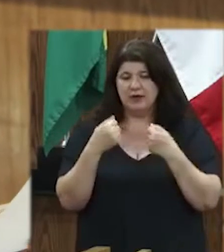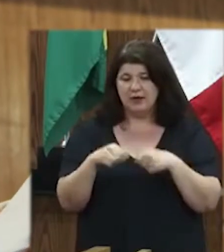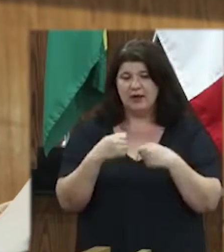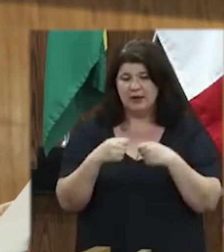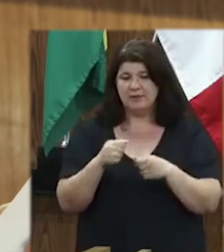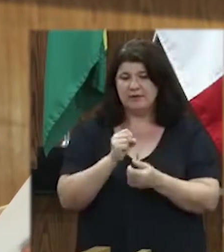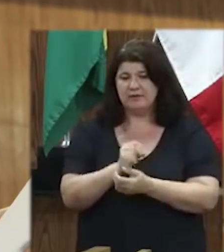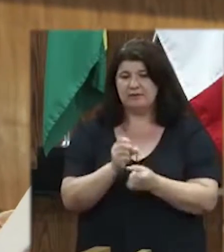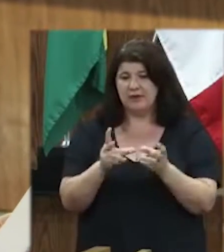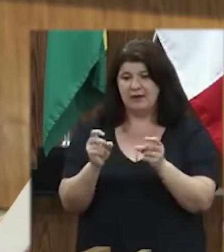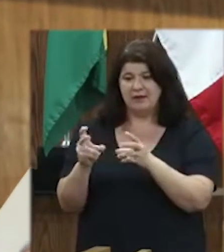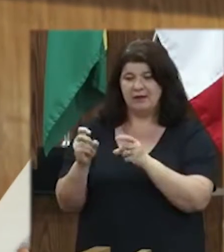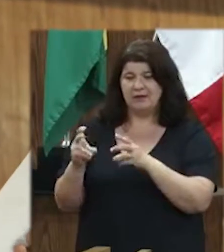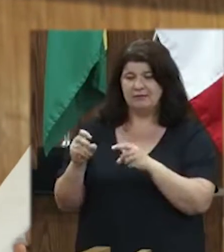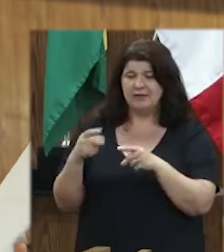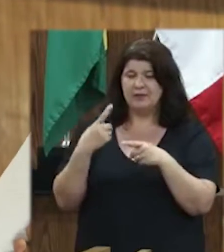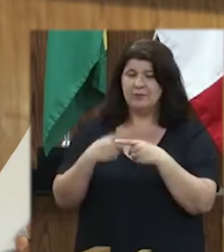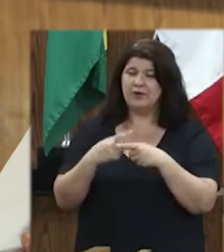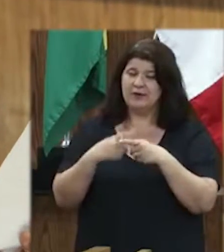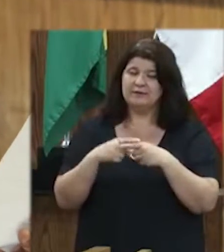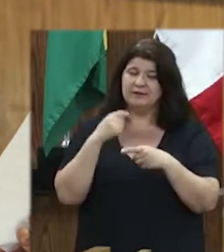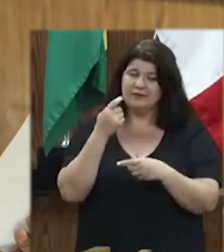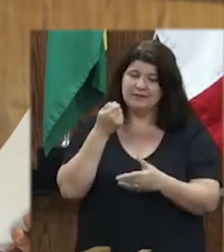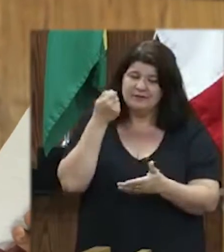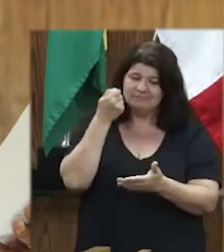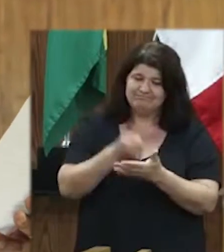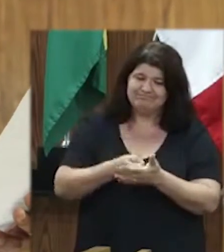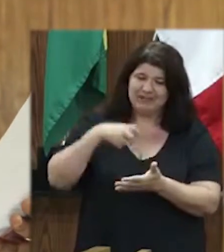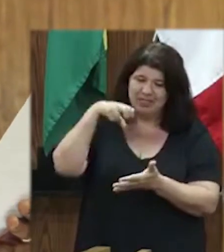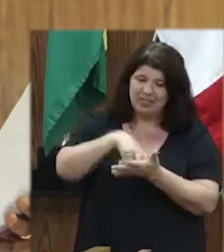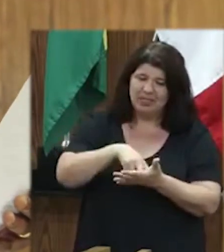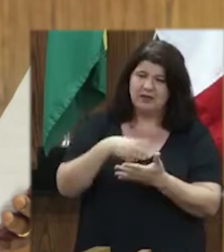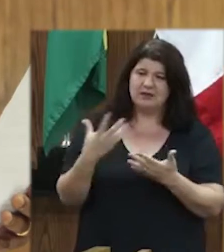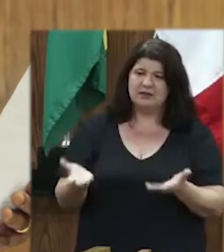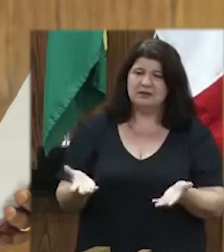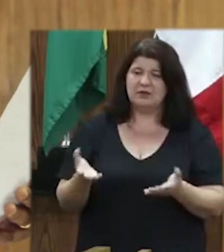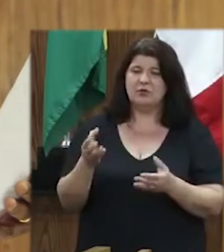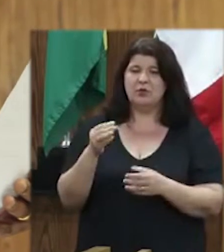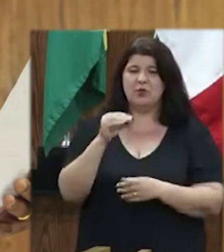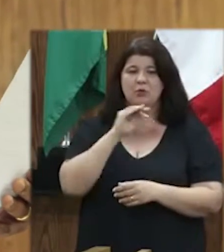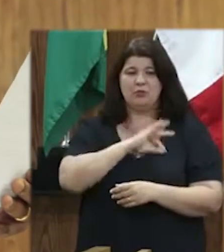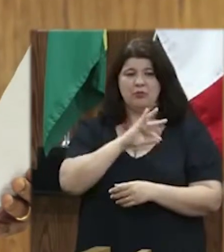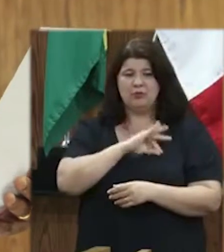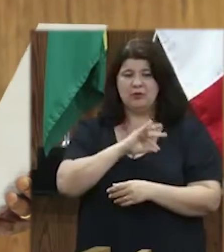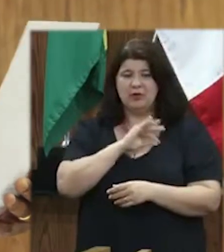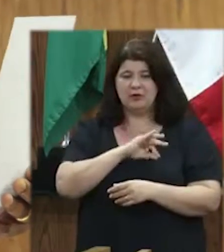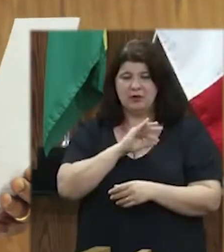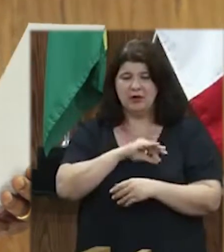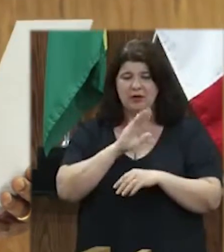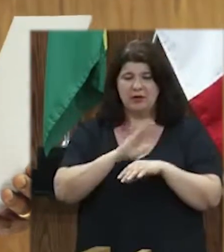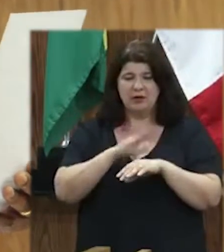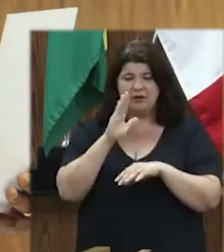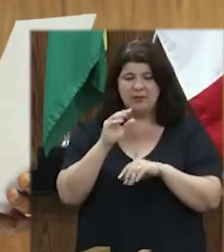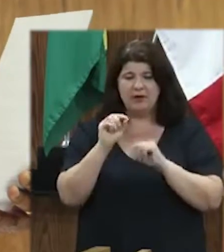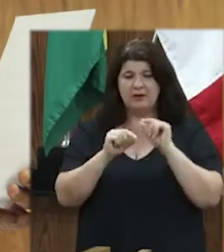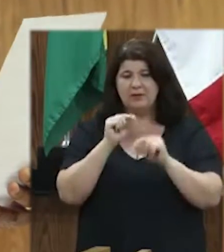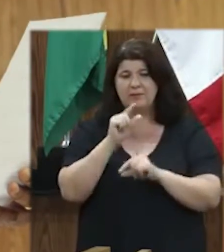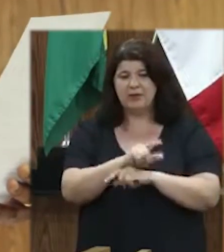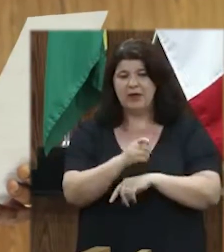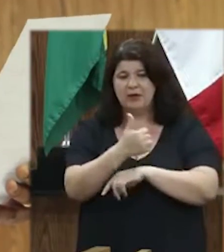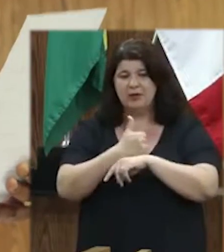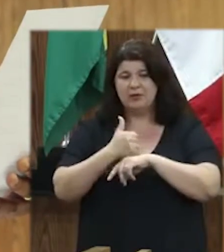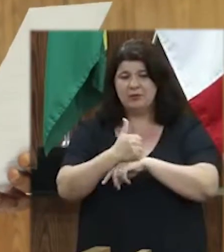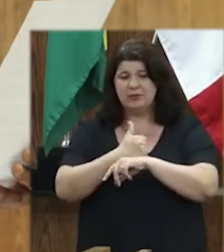isso, apresentamos esta proposta no sentido de efetivar um abono salarial aos profissionais da educação como forma